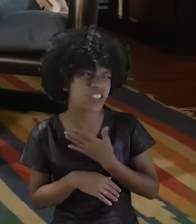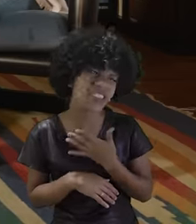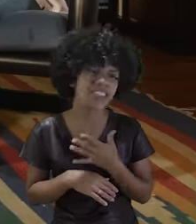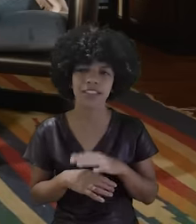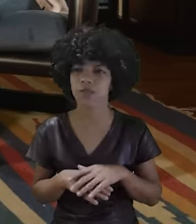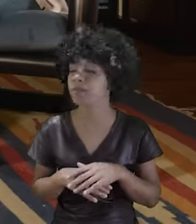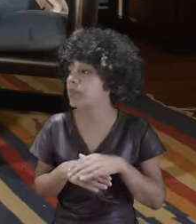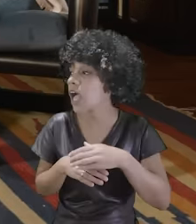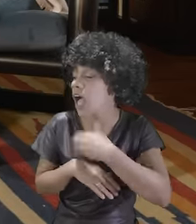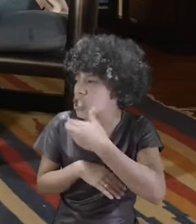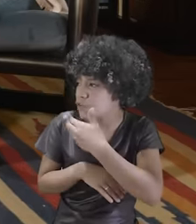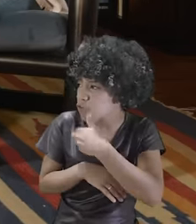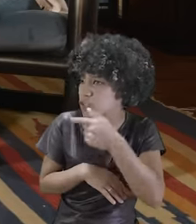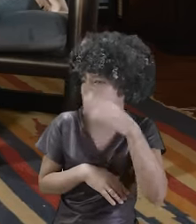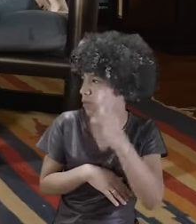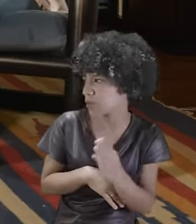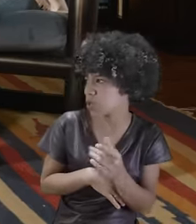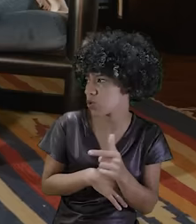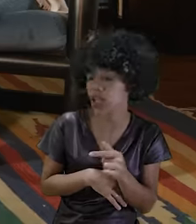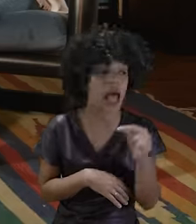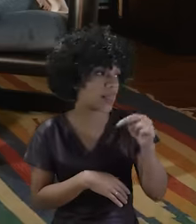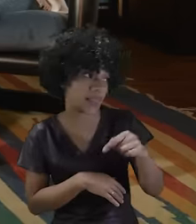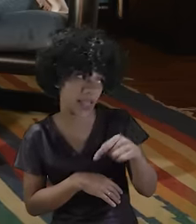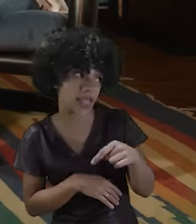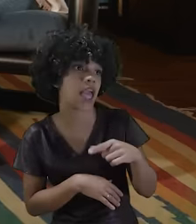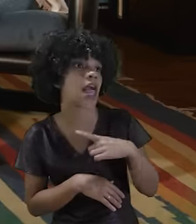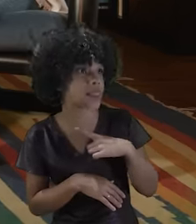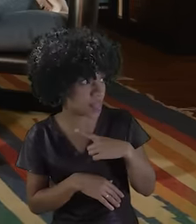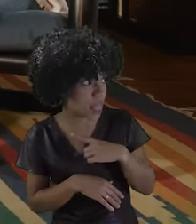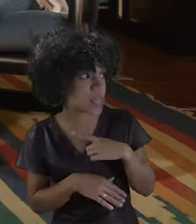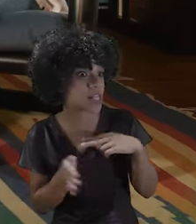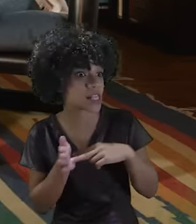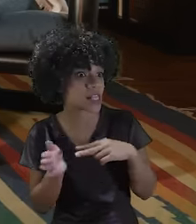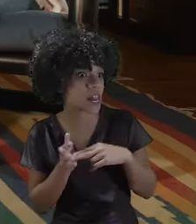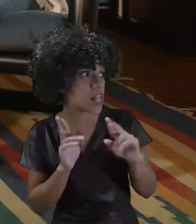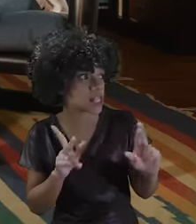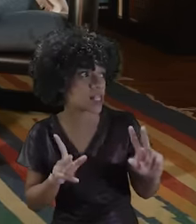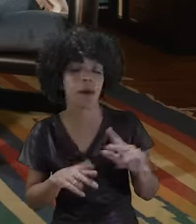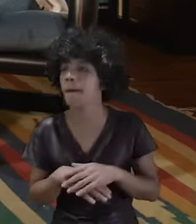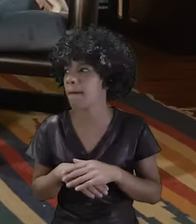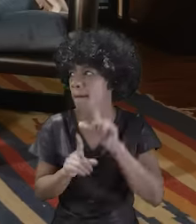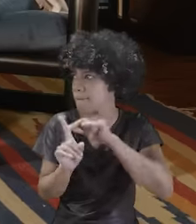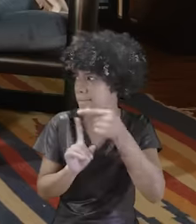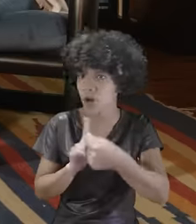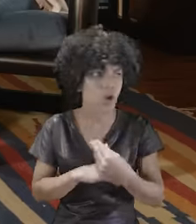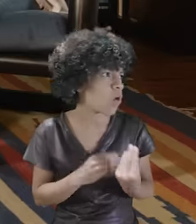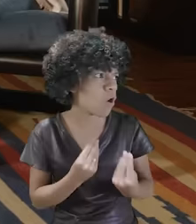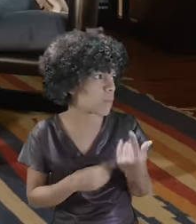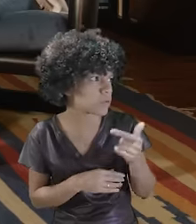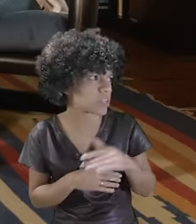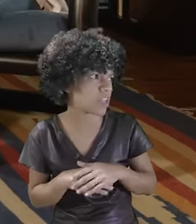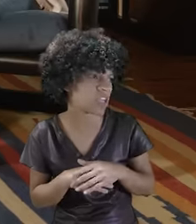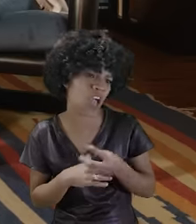frutas aqui você não tinha lá né as frutas aqui né fruta daqui tem muito lá na Síria não tem igual Banana Não tem como não